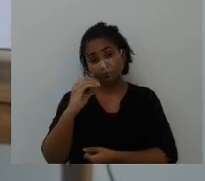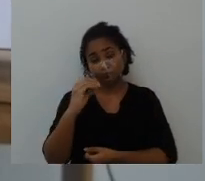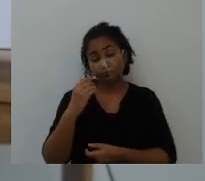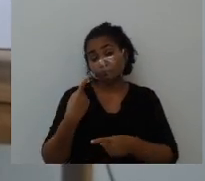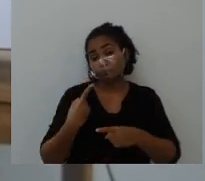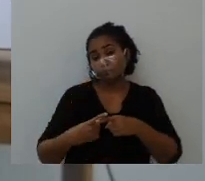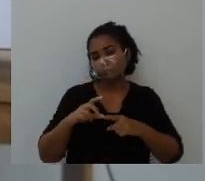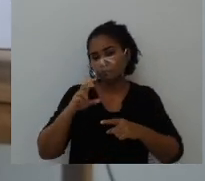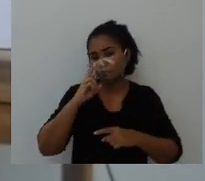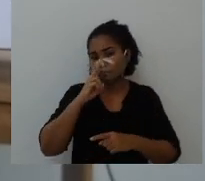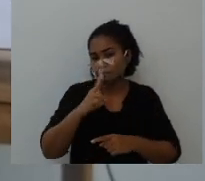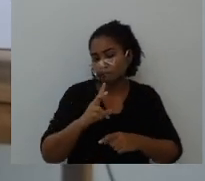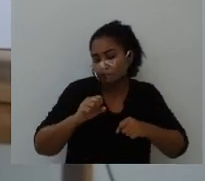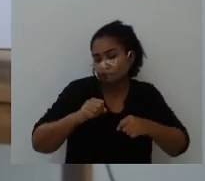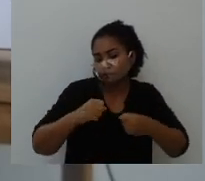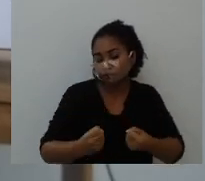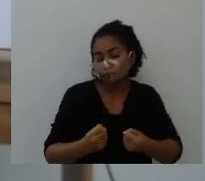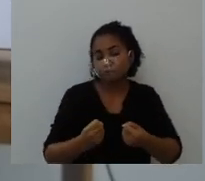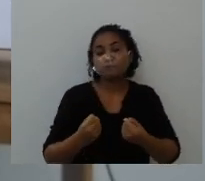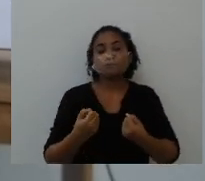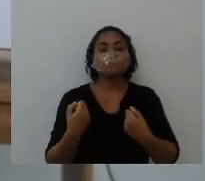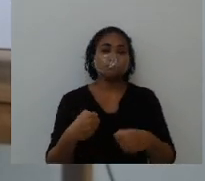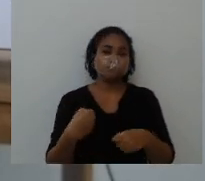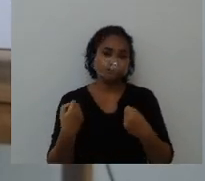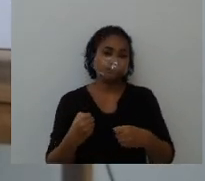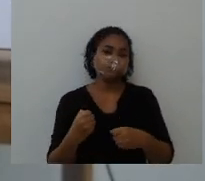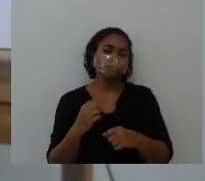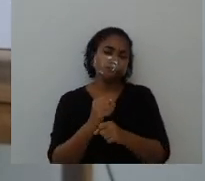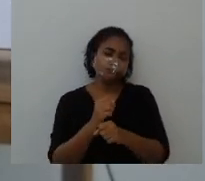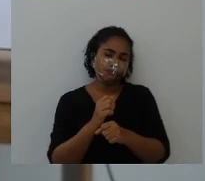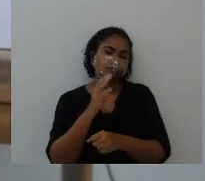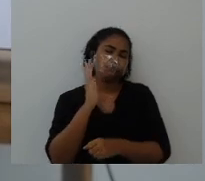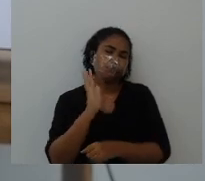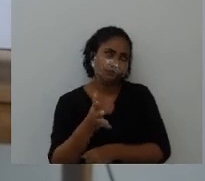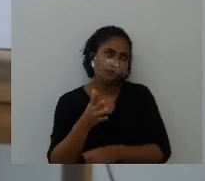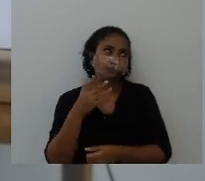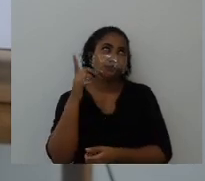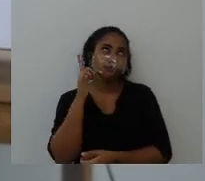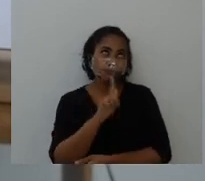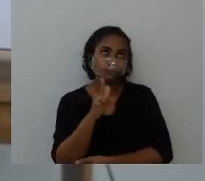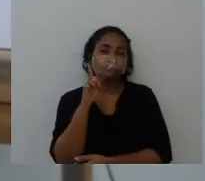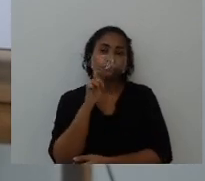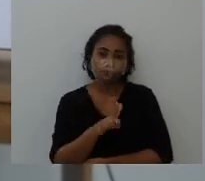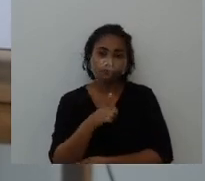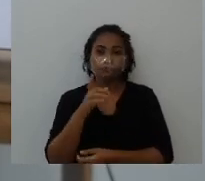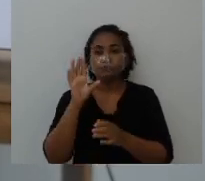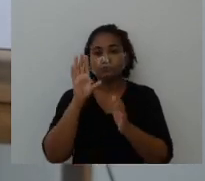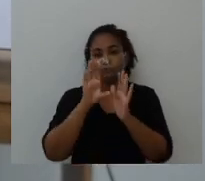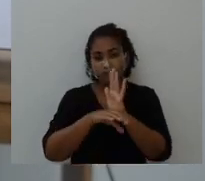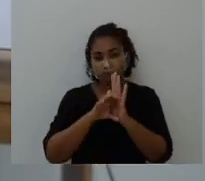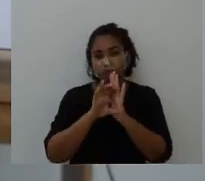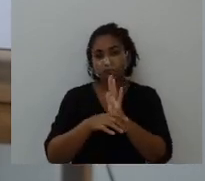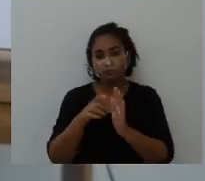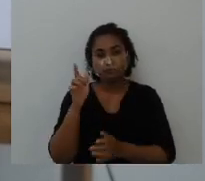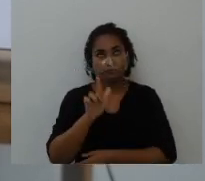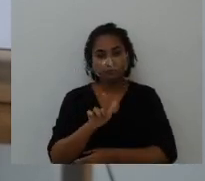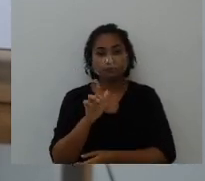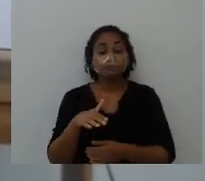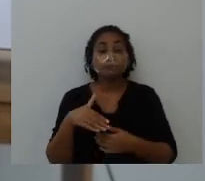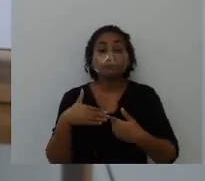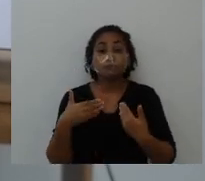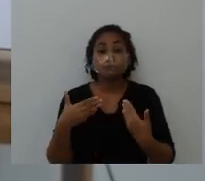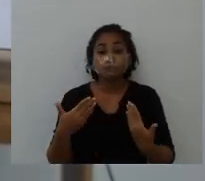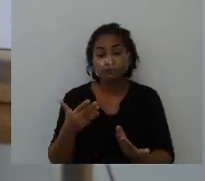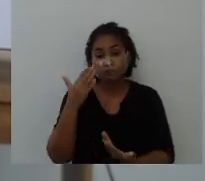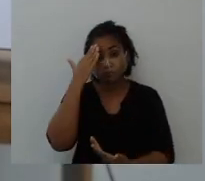força é uma grandeza vetorial, tá? Eu sei que você sabe, porque toda aula eu falo isso para você, né? Então,